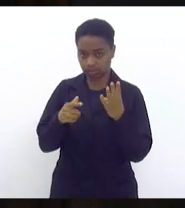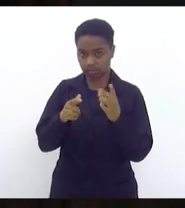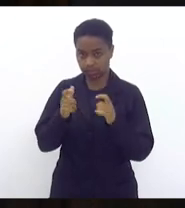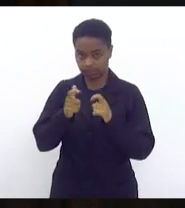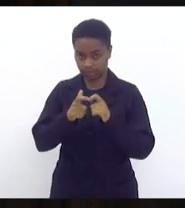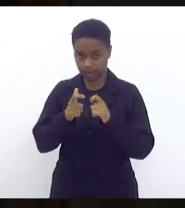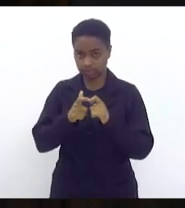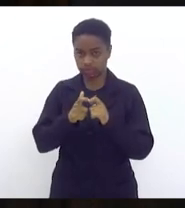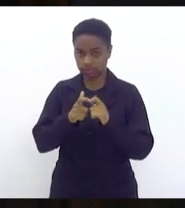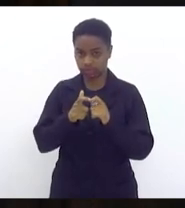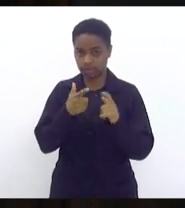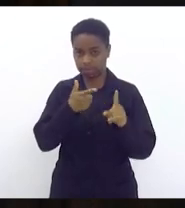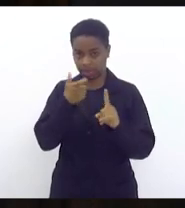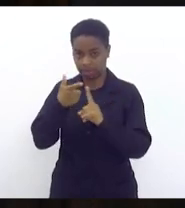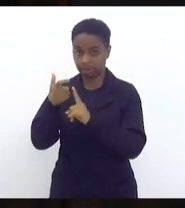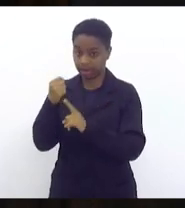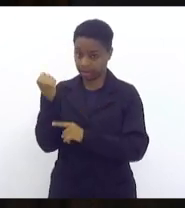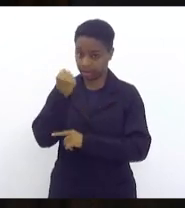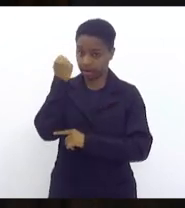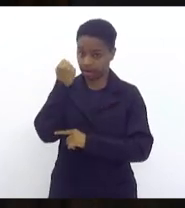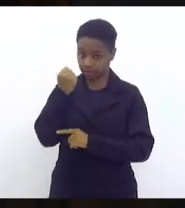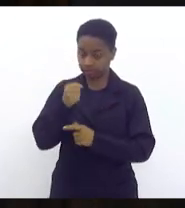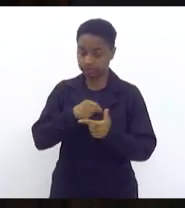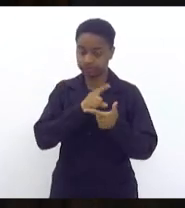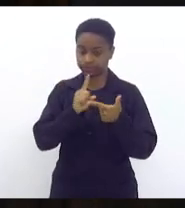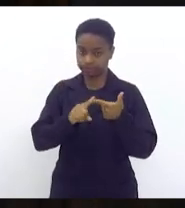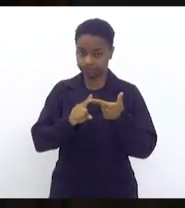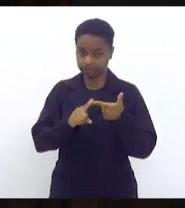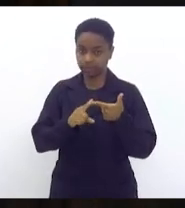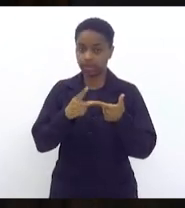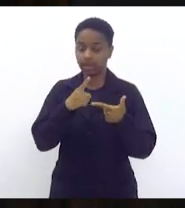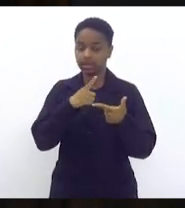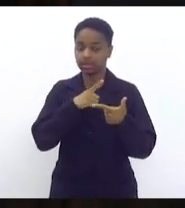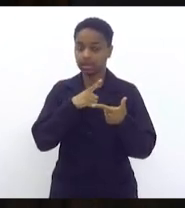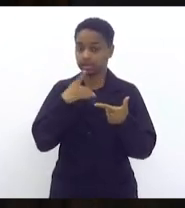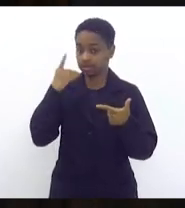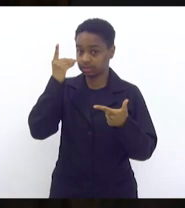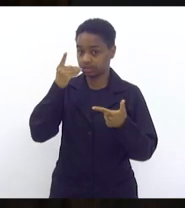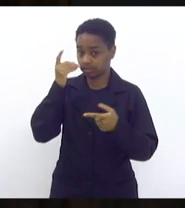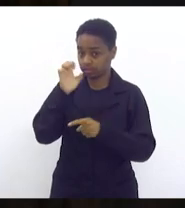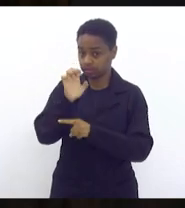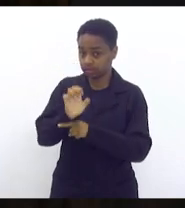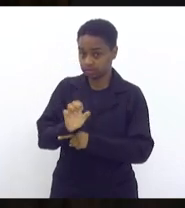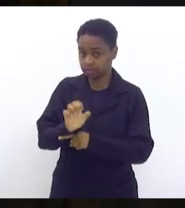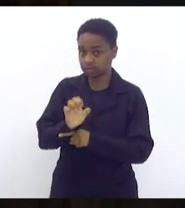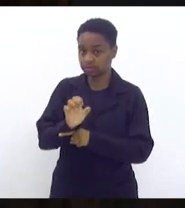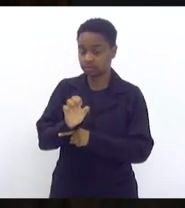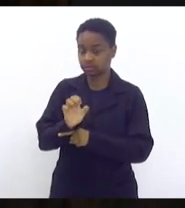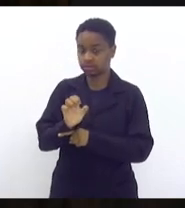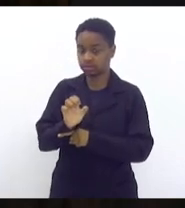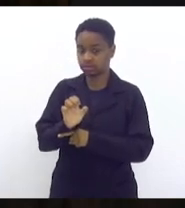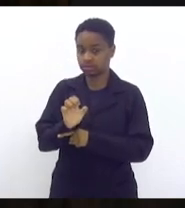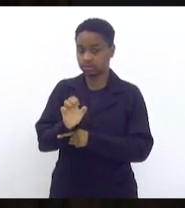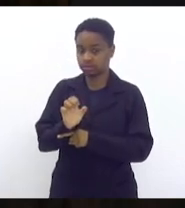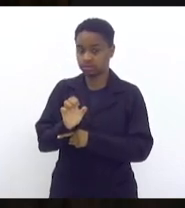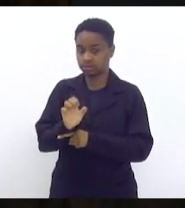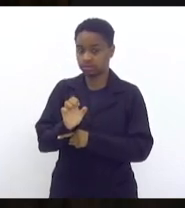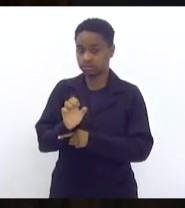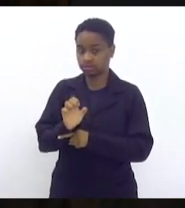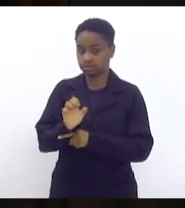de extrema gravidade. Nós tivemos um deputado estadual, a